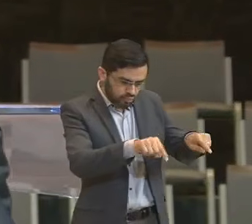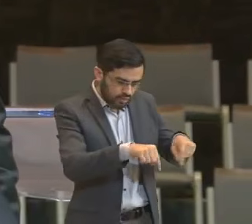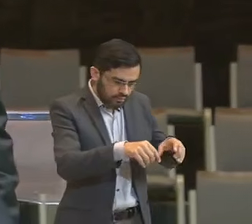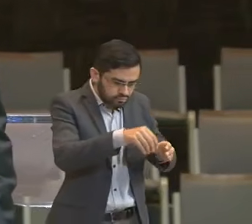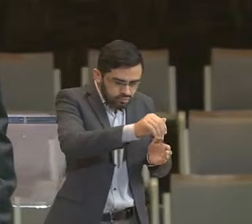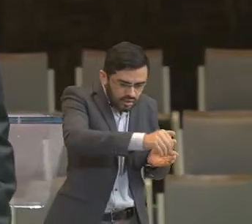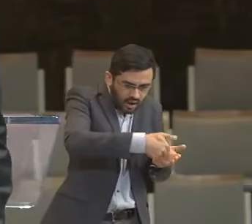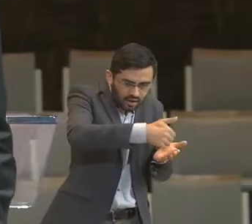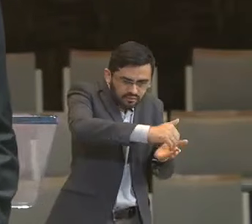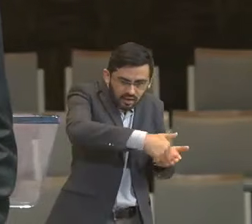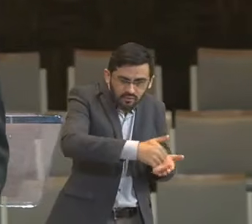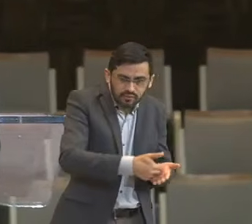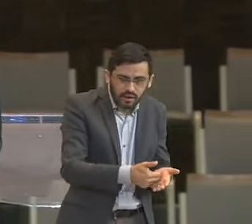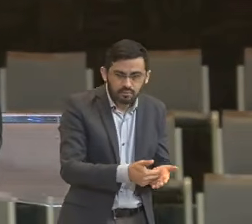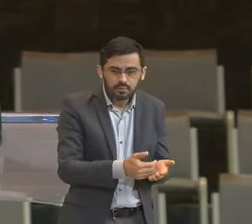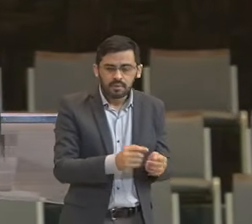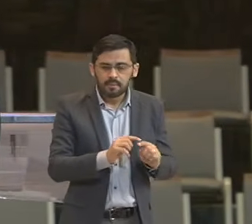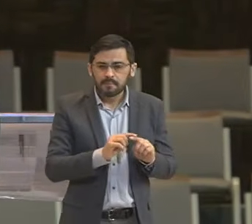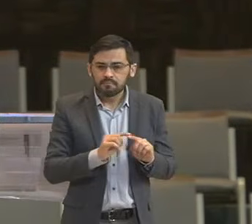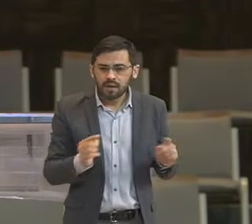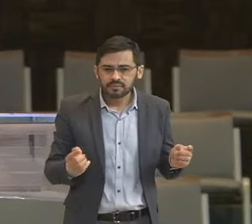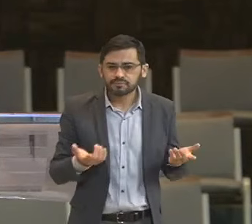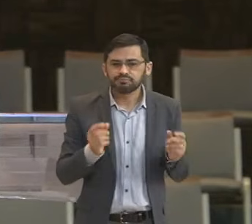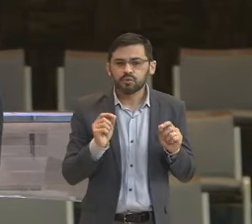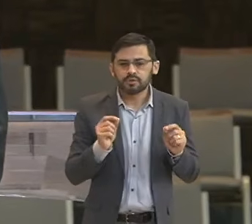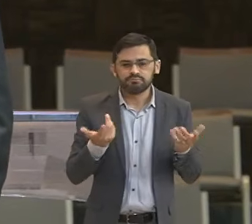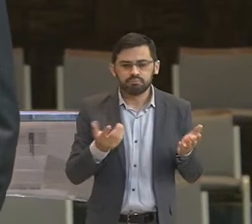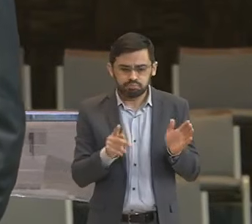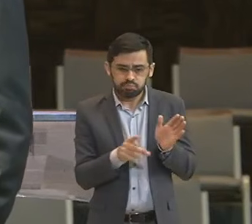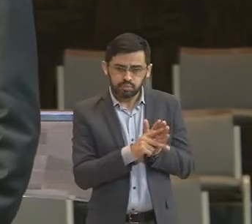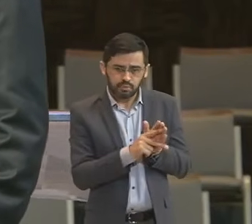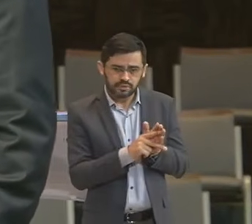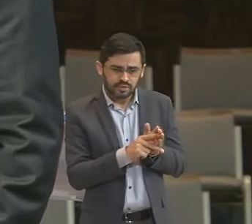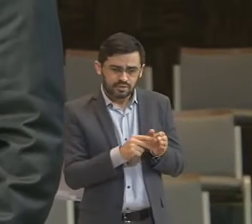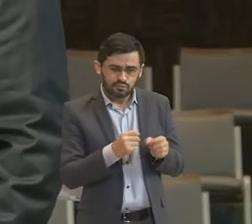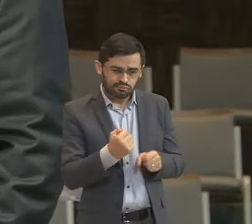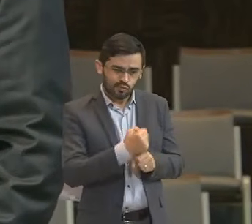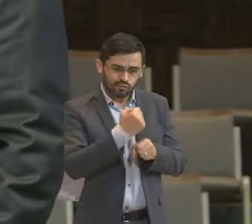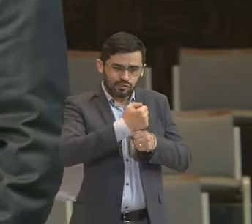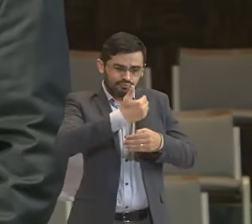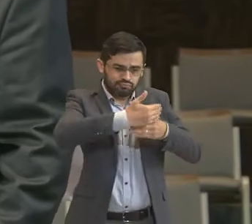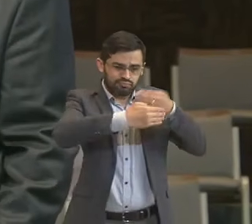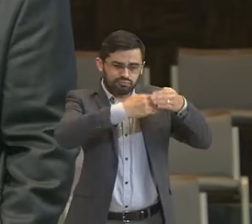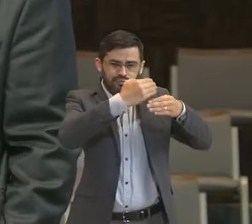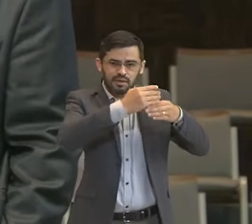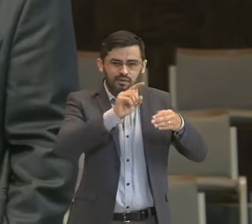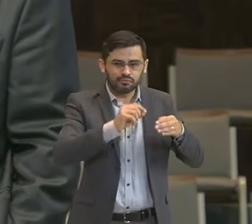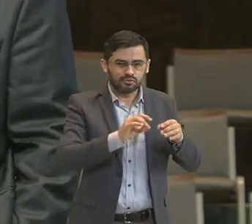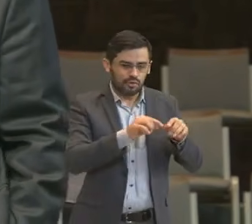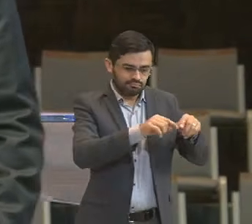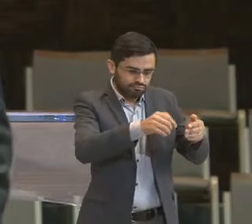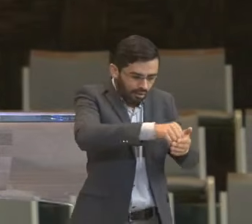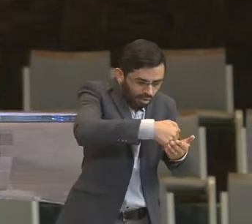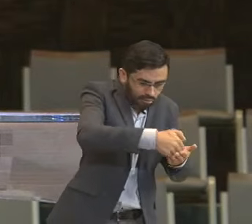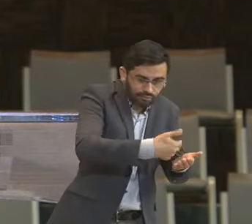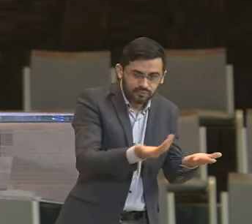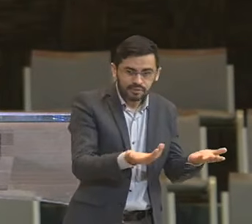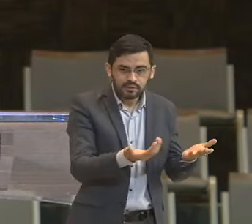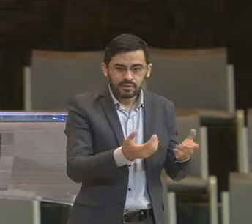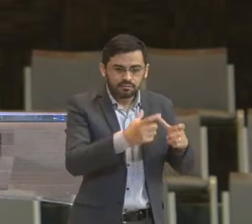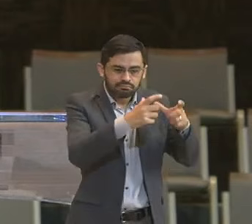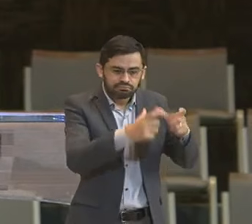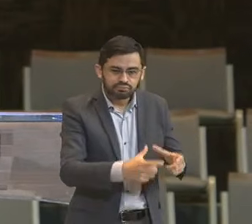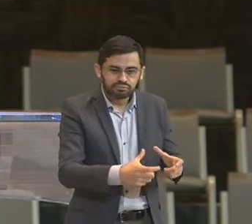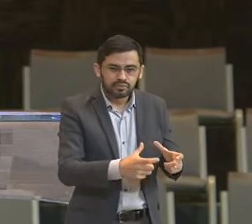cisterna, mas não é uma cisterna de concreto, é um buraco no chão. Lá eles chamam